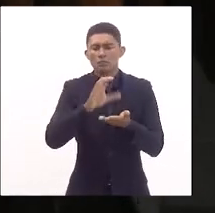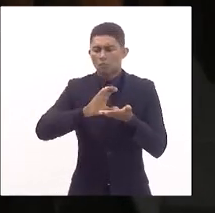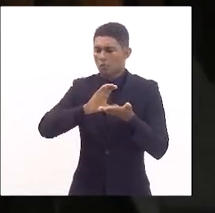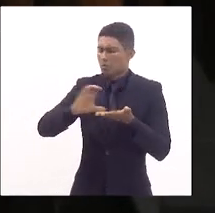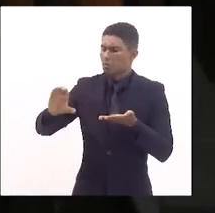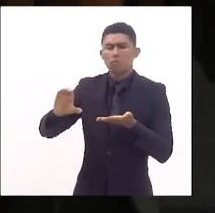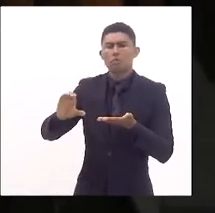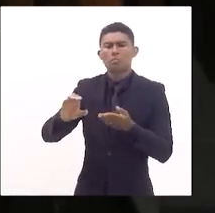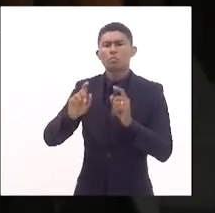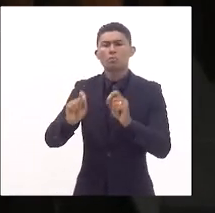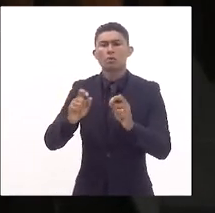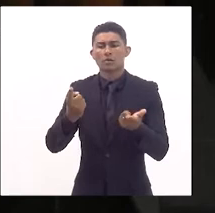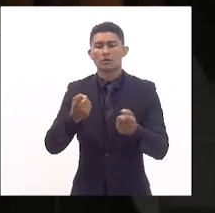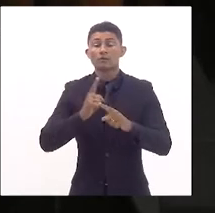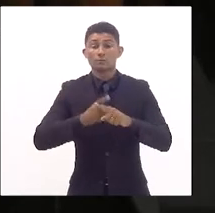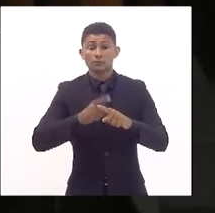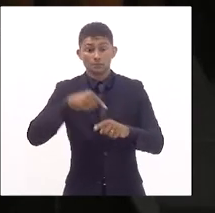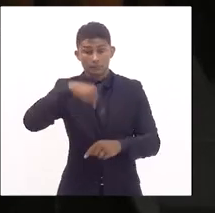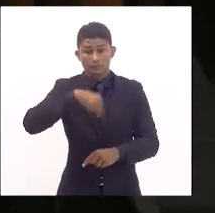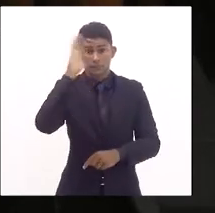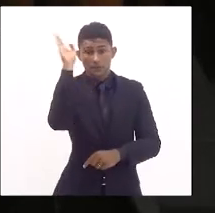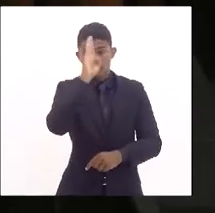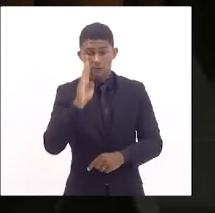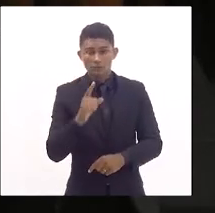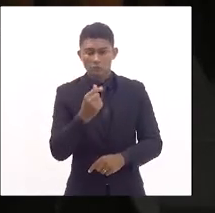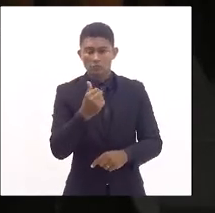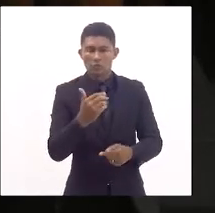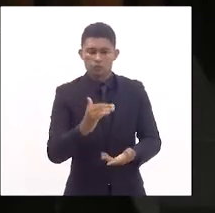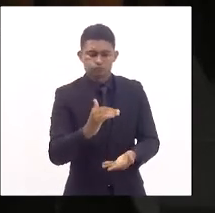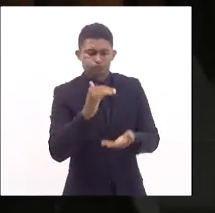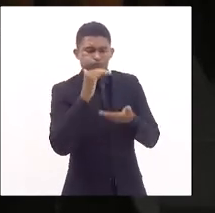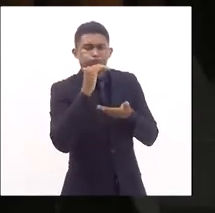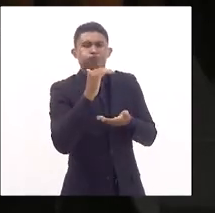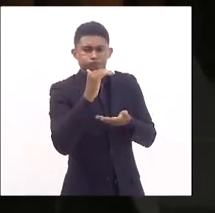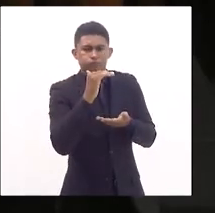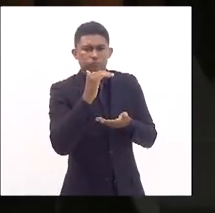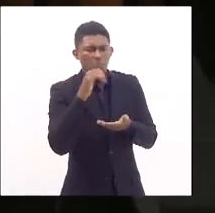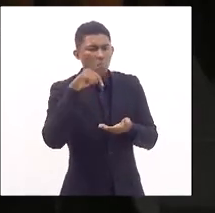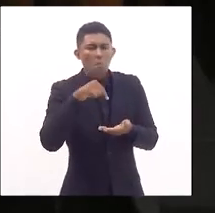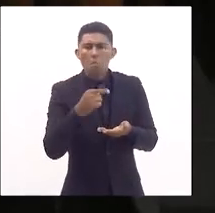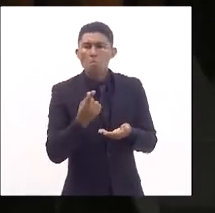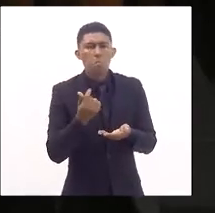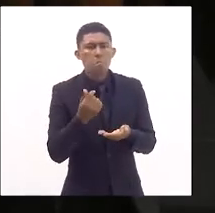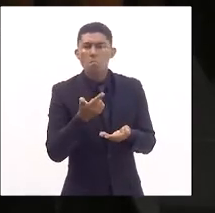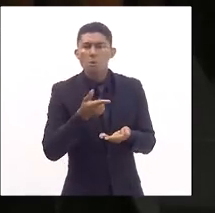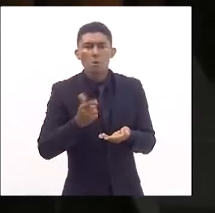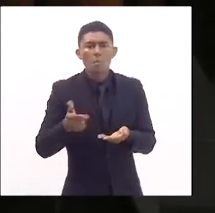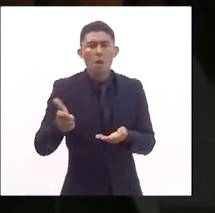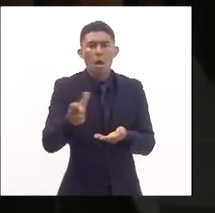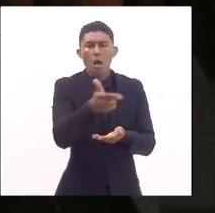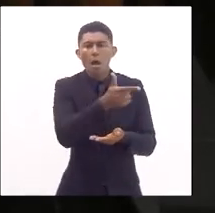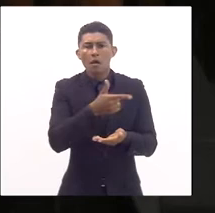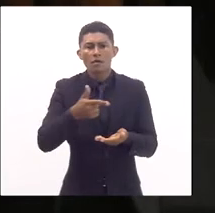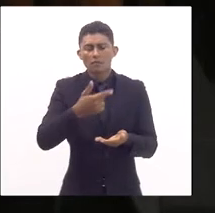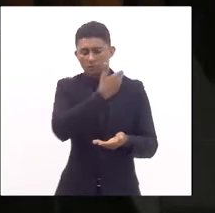se o Tesouro Nacional não tem caixa para isso Ah tá Qual a futura